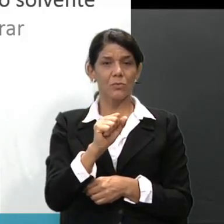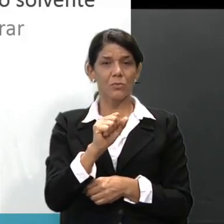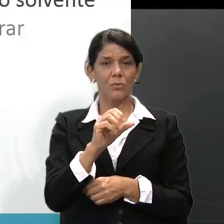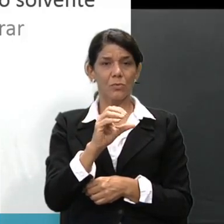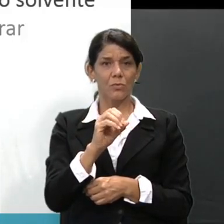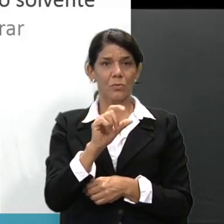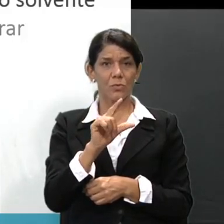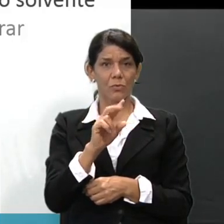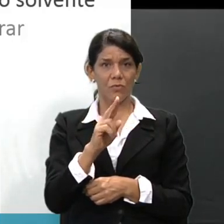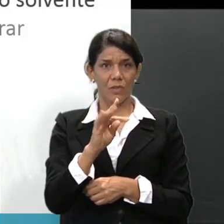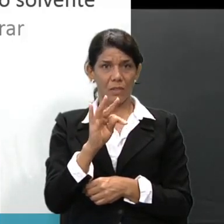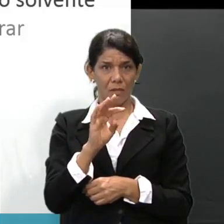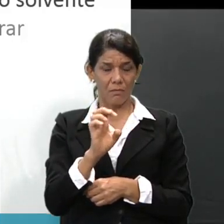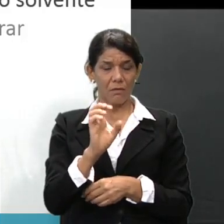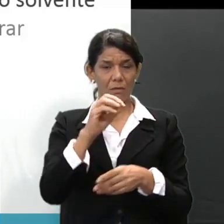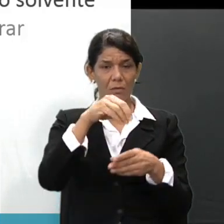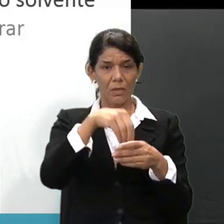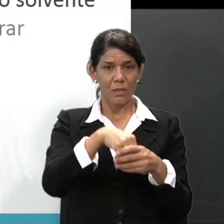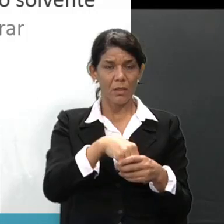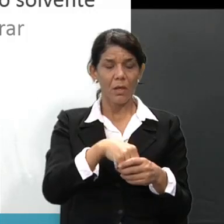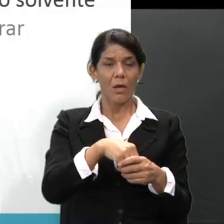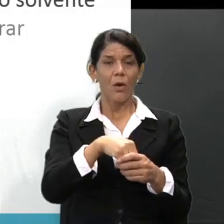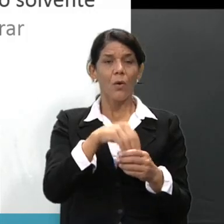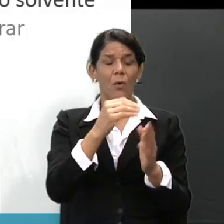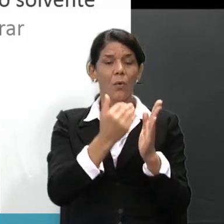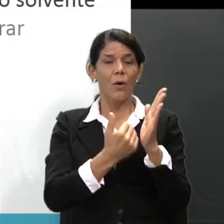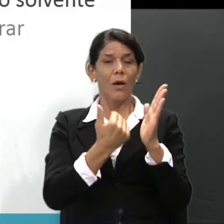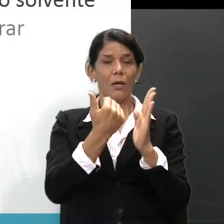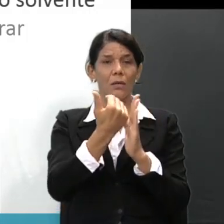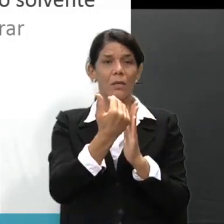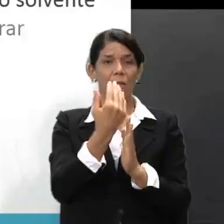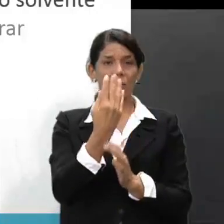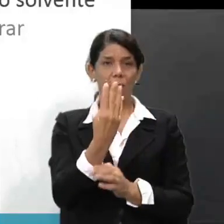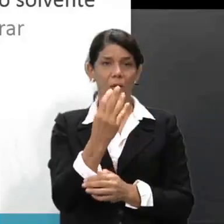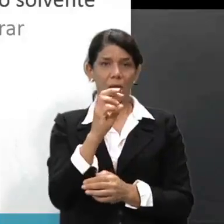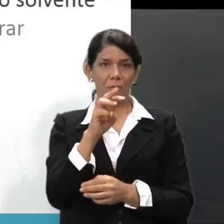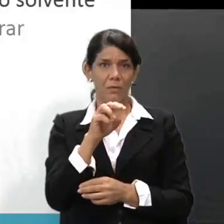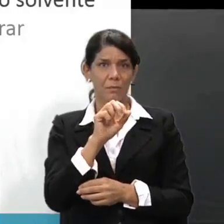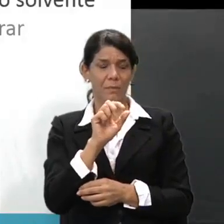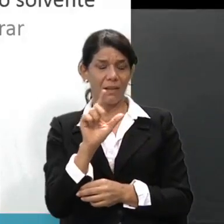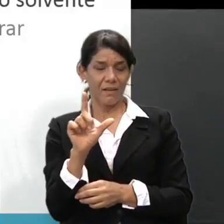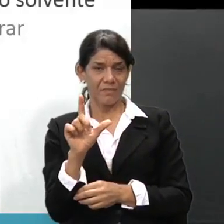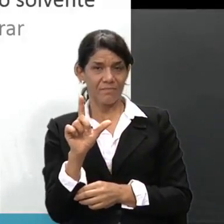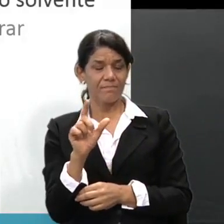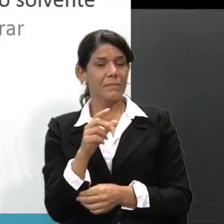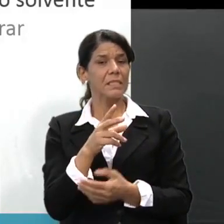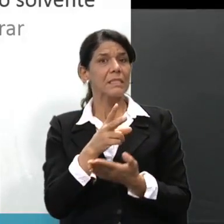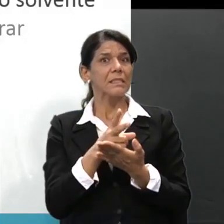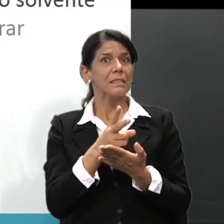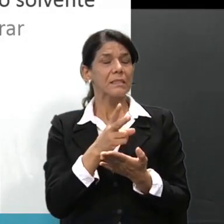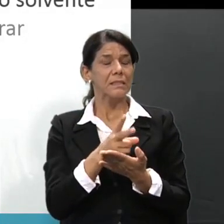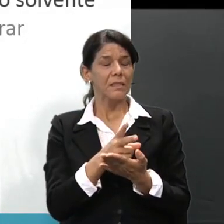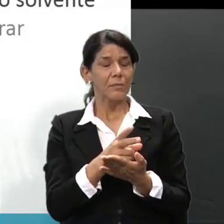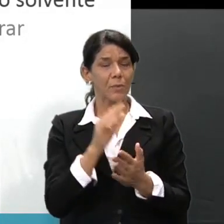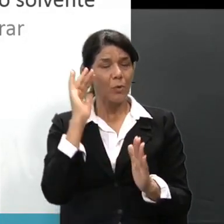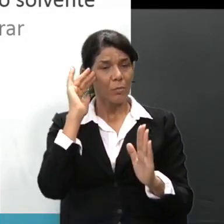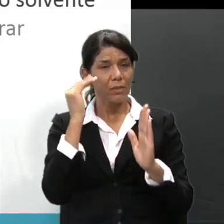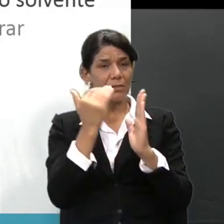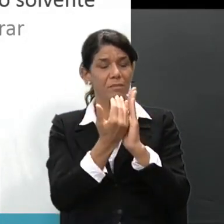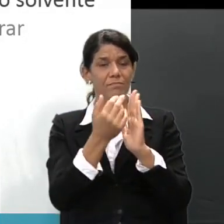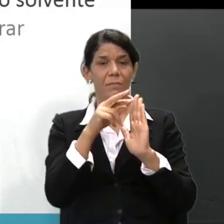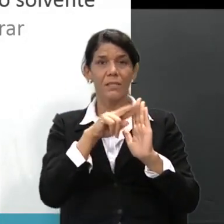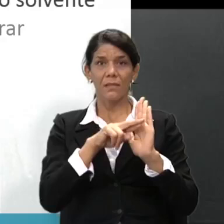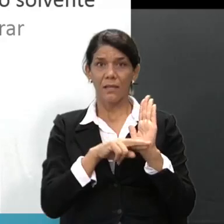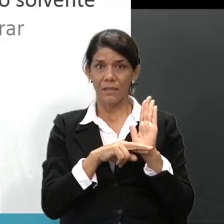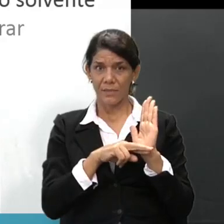solvente que eu inseri, um acréscimo de 4 ml, tá? Sempre nessa regra. eu